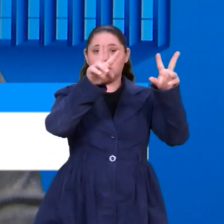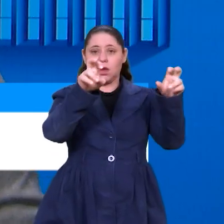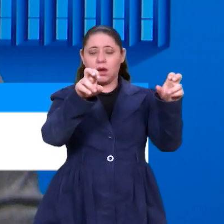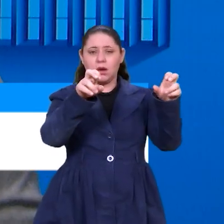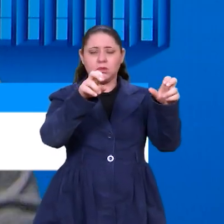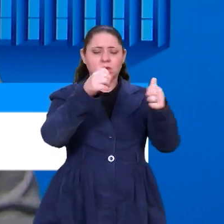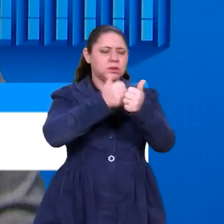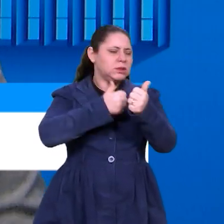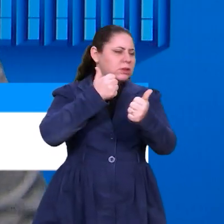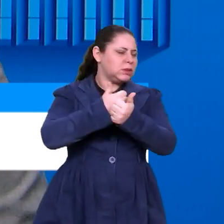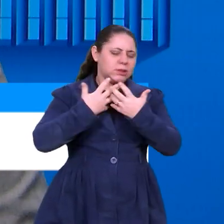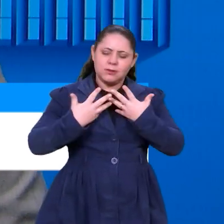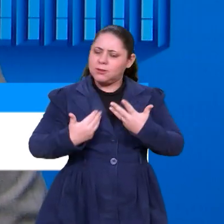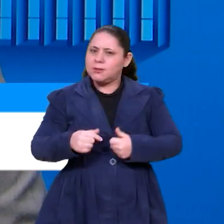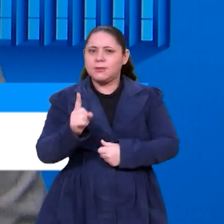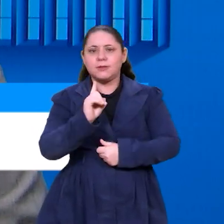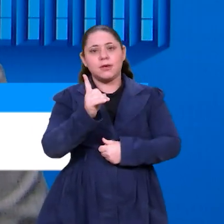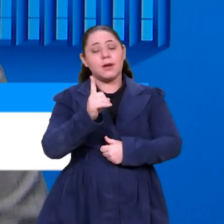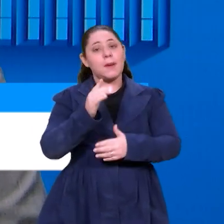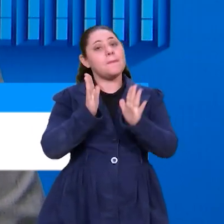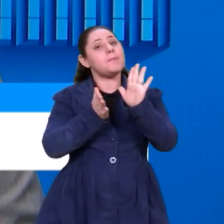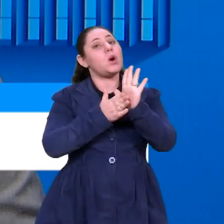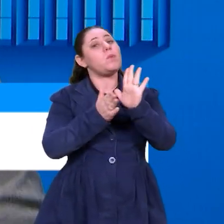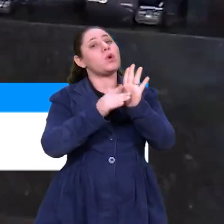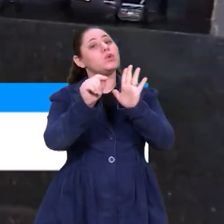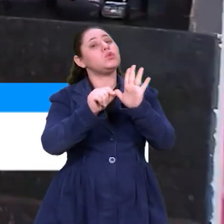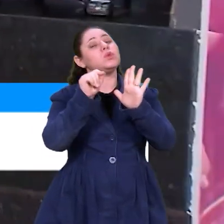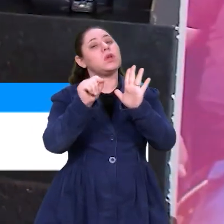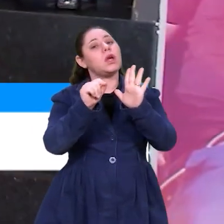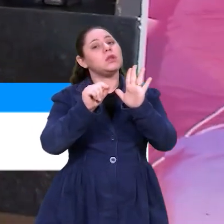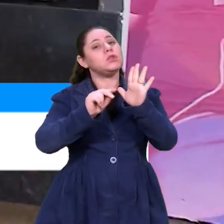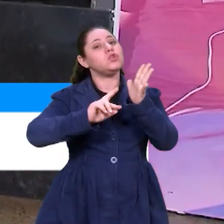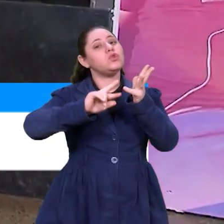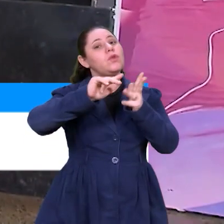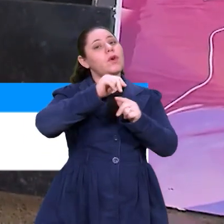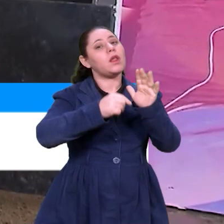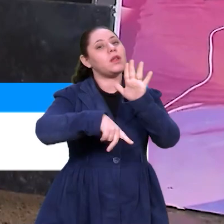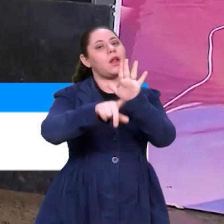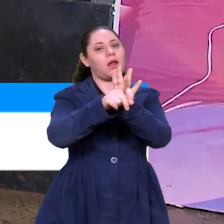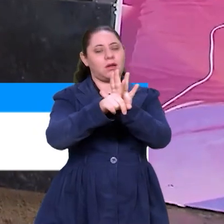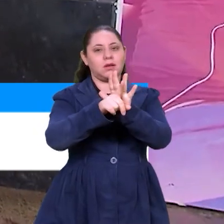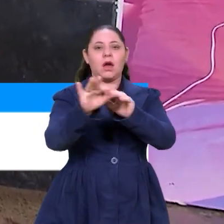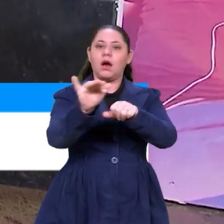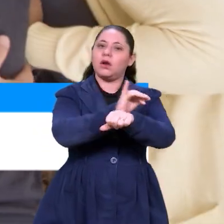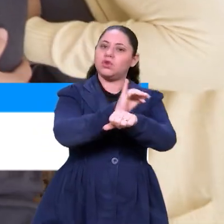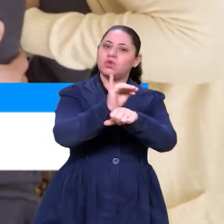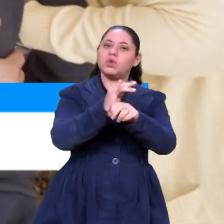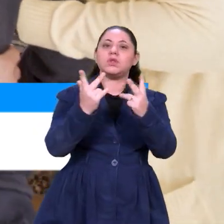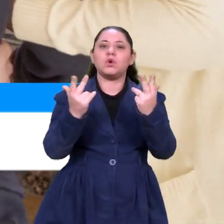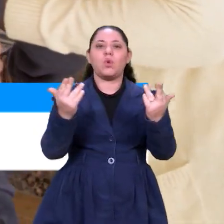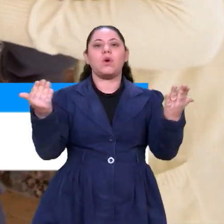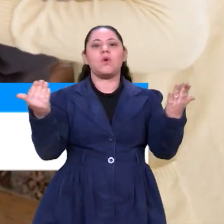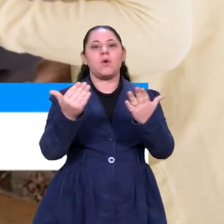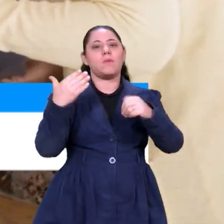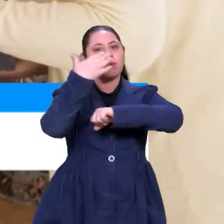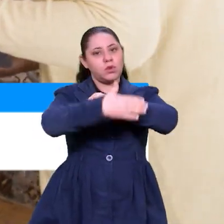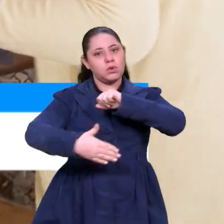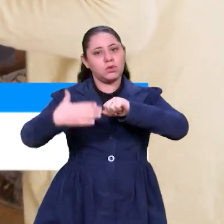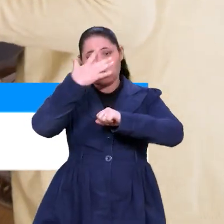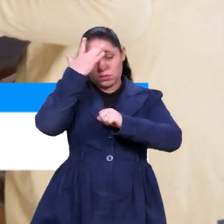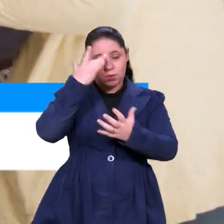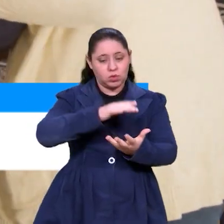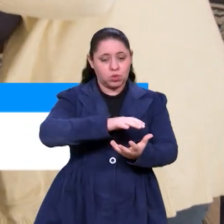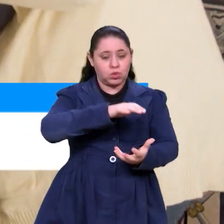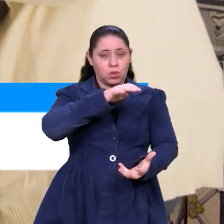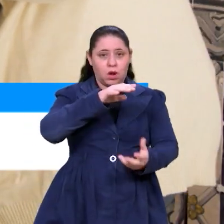temos discutido esse tema exaustivamente e propondo, né, várias leis. Então, ações como